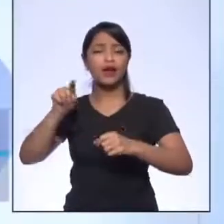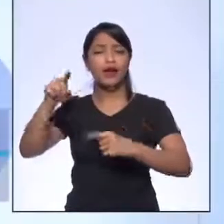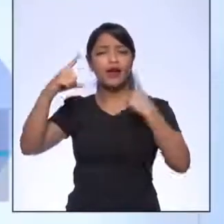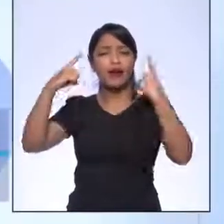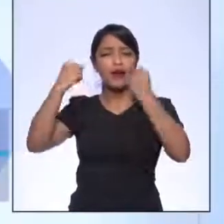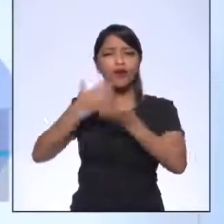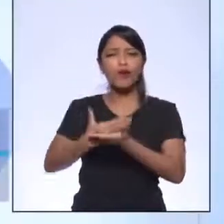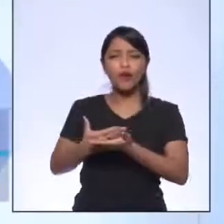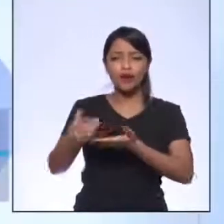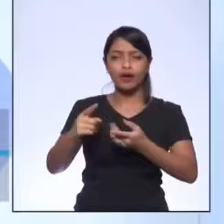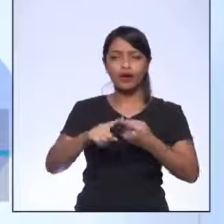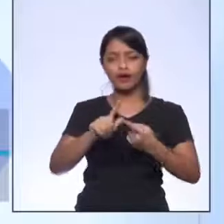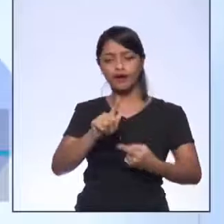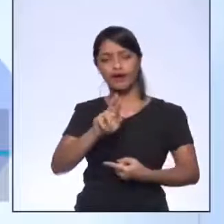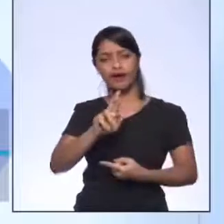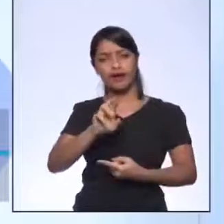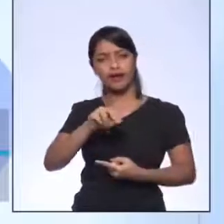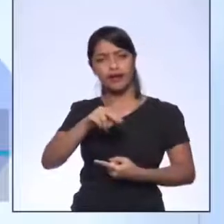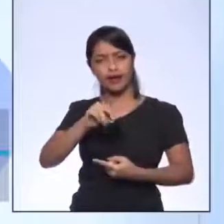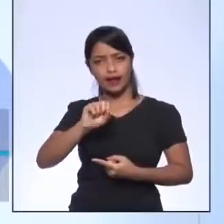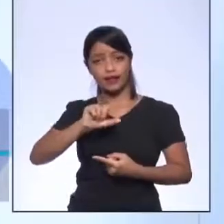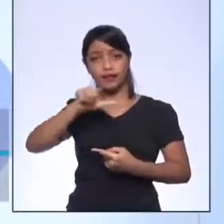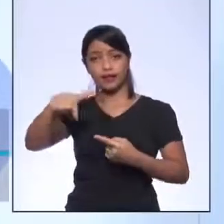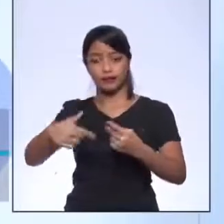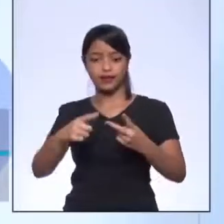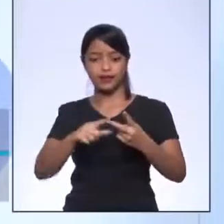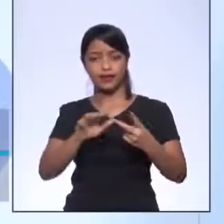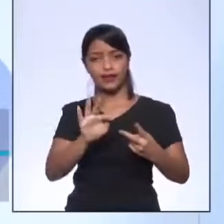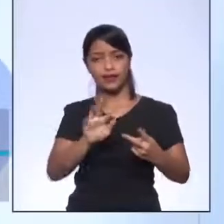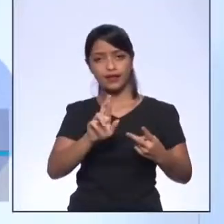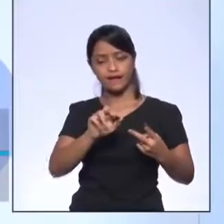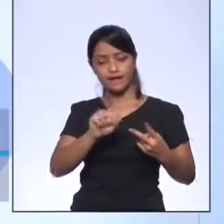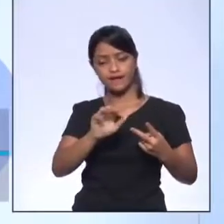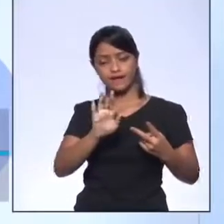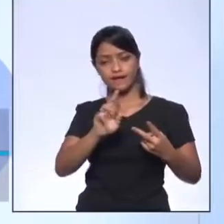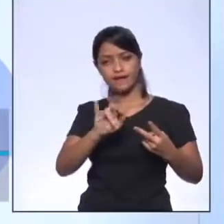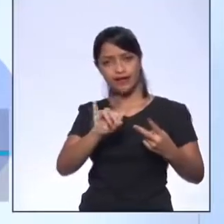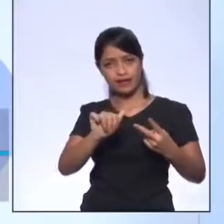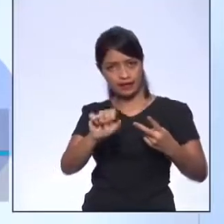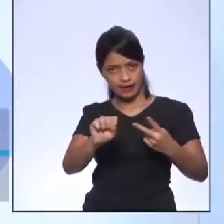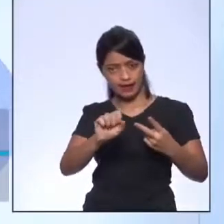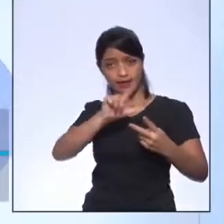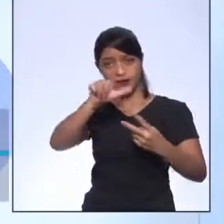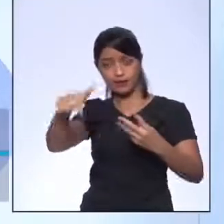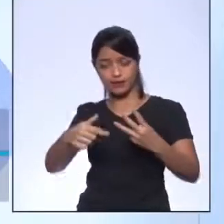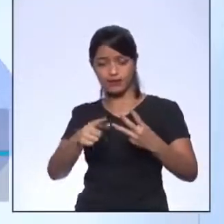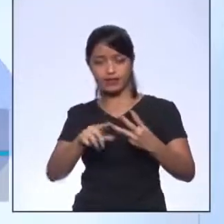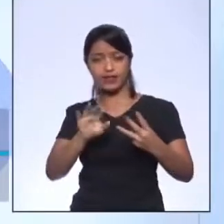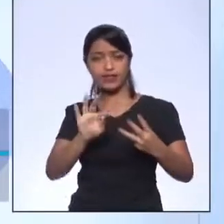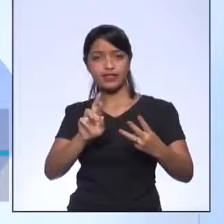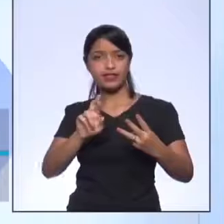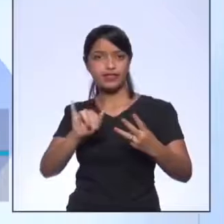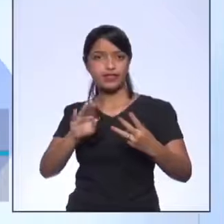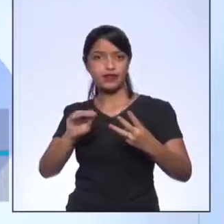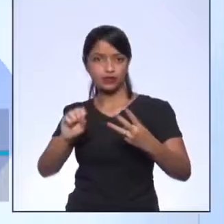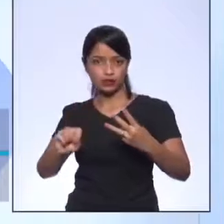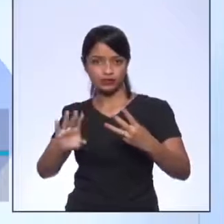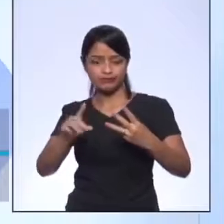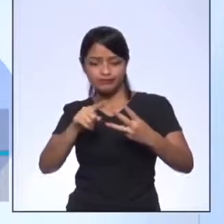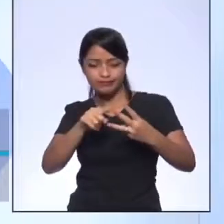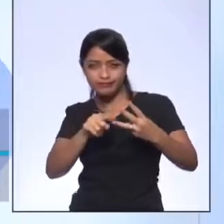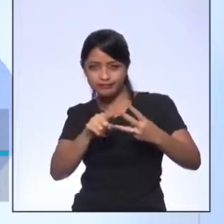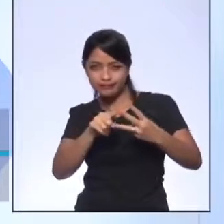formam frátrias e depois tribos. A partir desse momento que eles estão entre frátrias e tribos, o poder